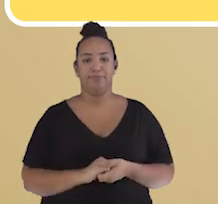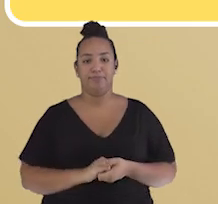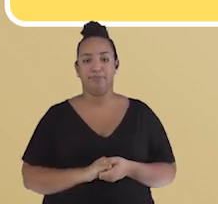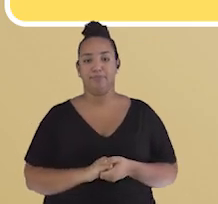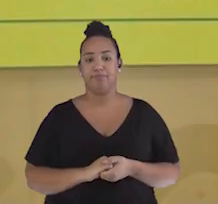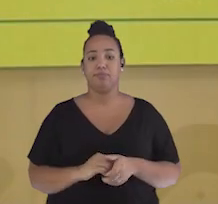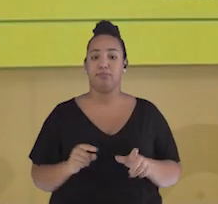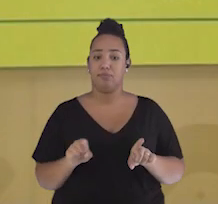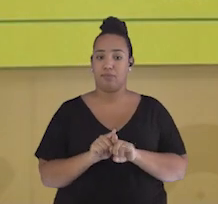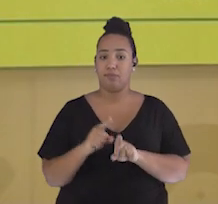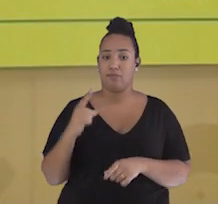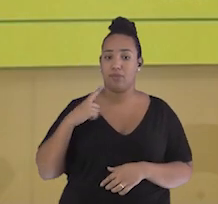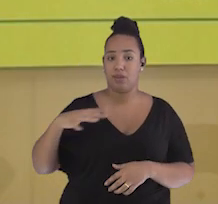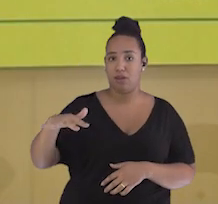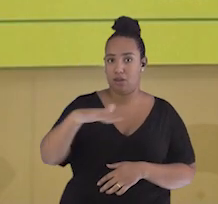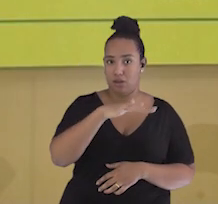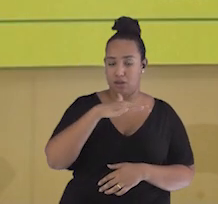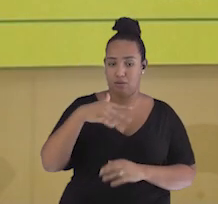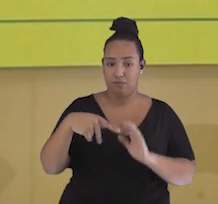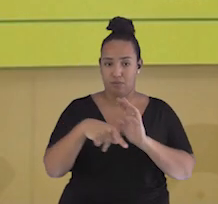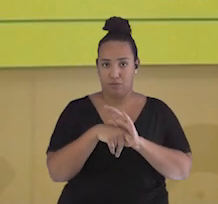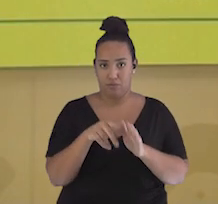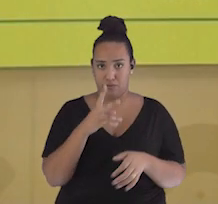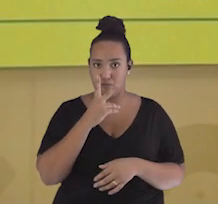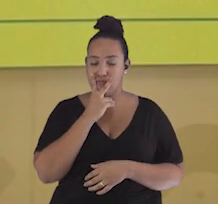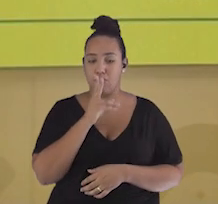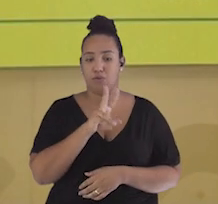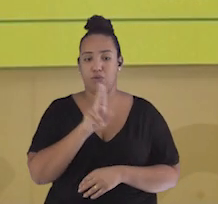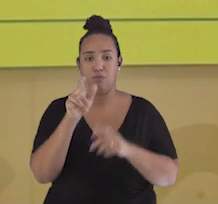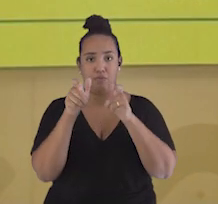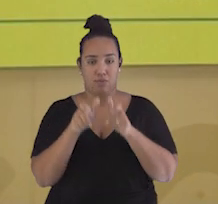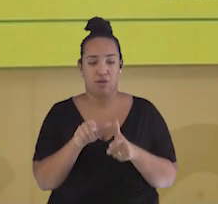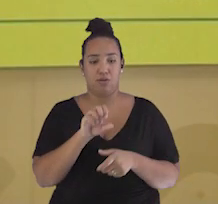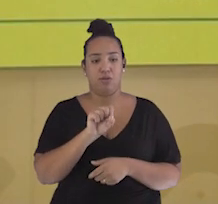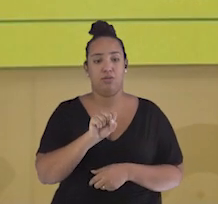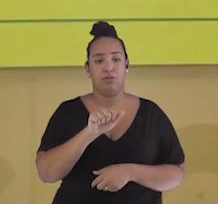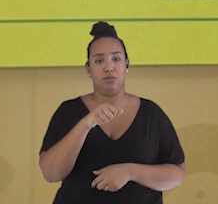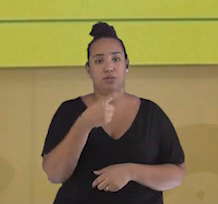Vitória. E para aterrar espaços tão grandes, a